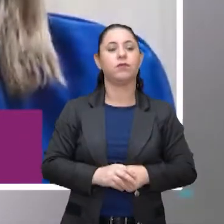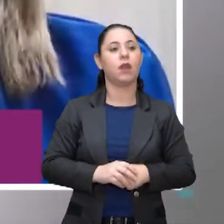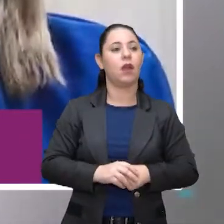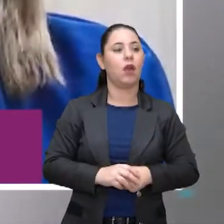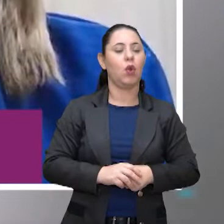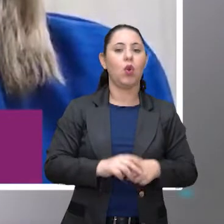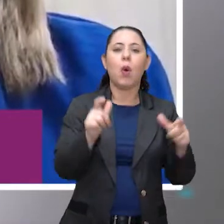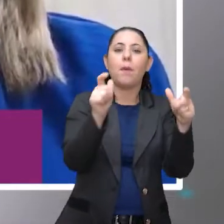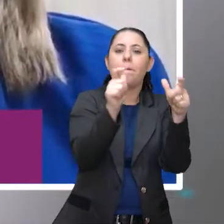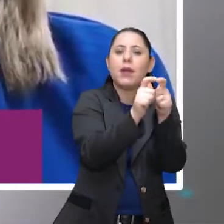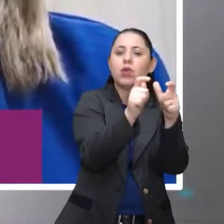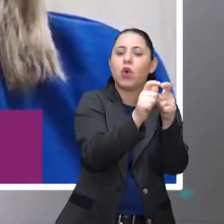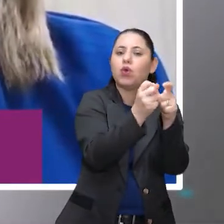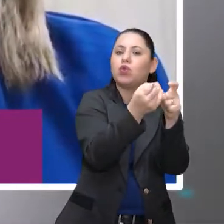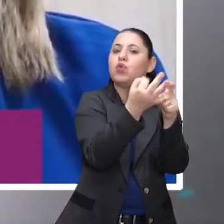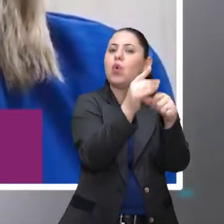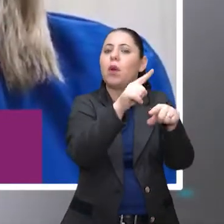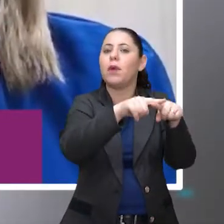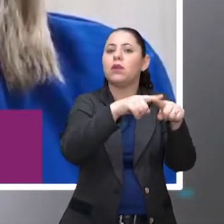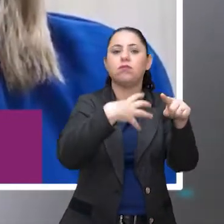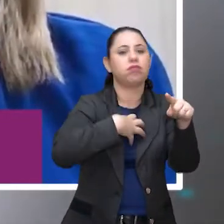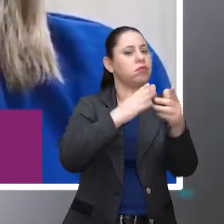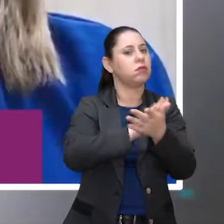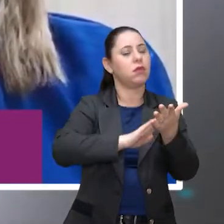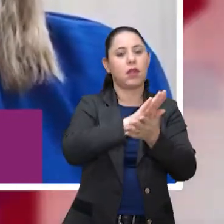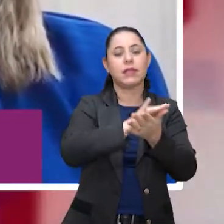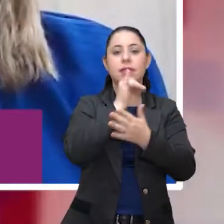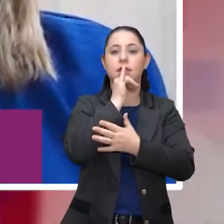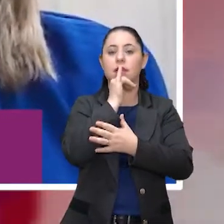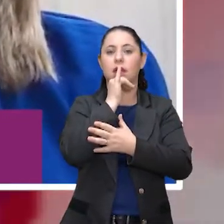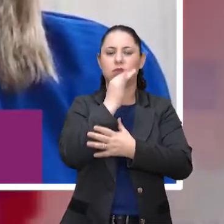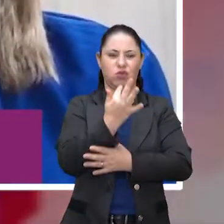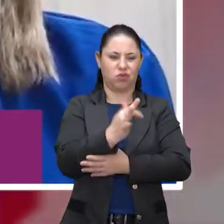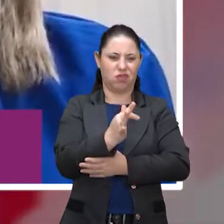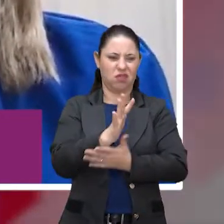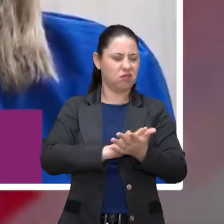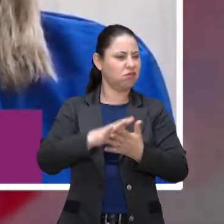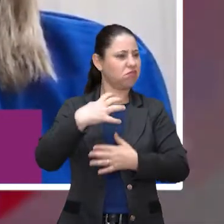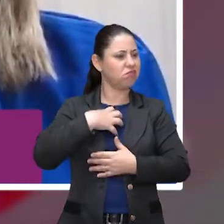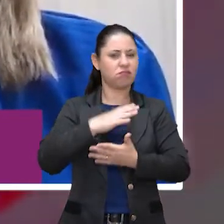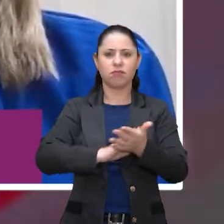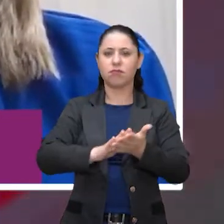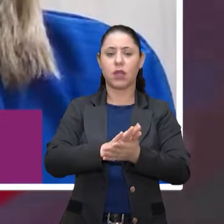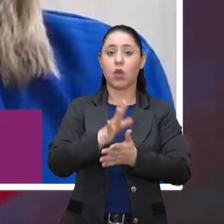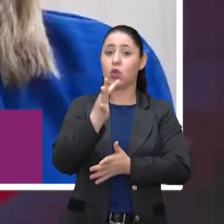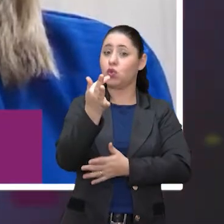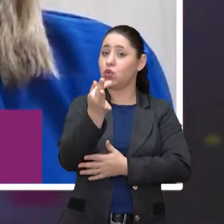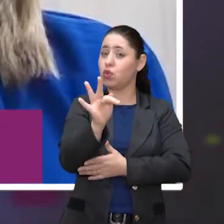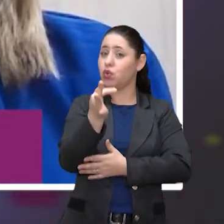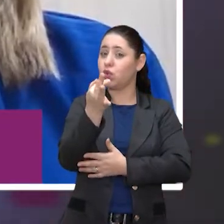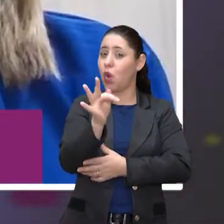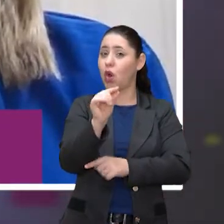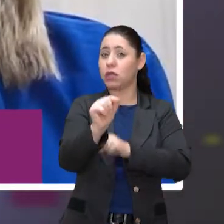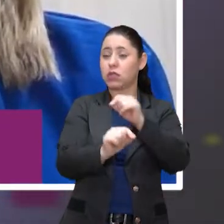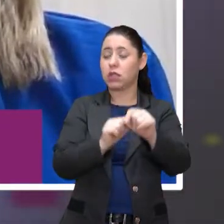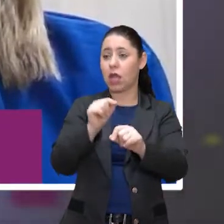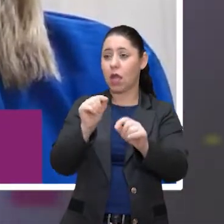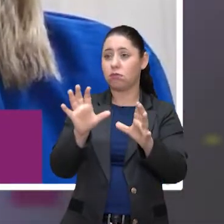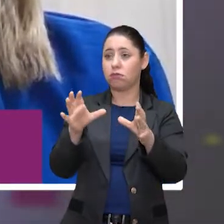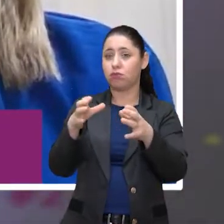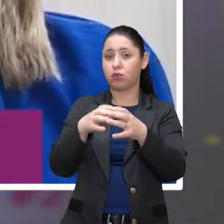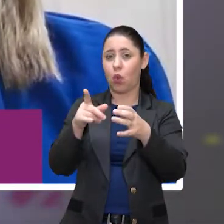dá sintoma, como, por exemplo, a dor. Dor é um sintoma que a grande maioria relaciona com